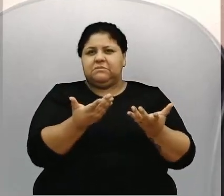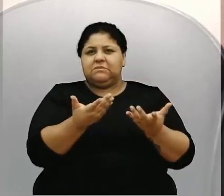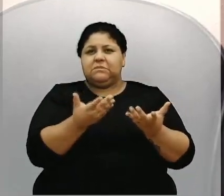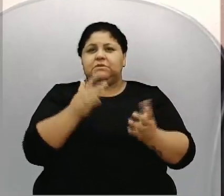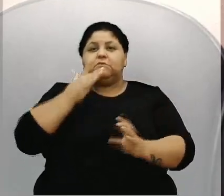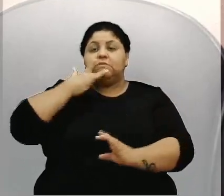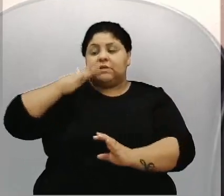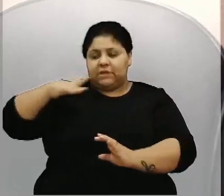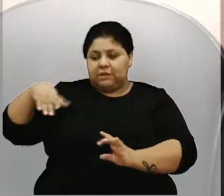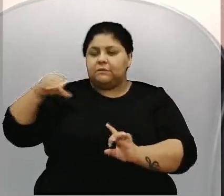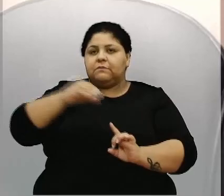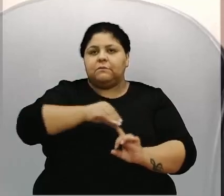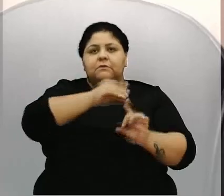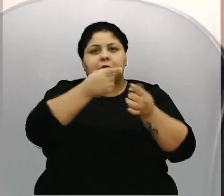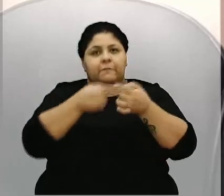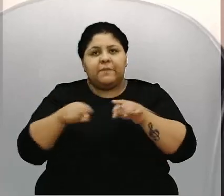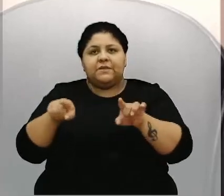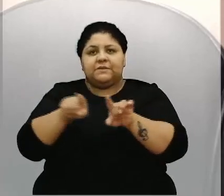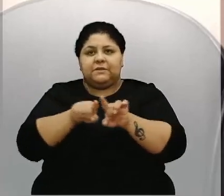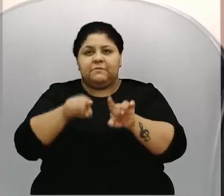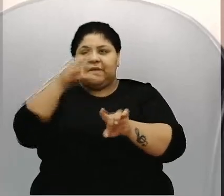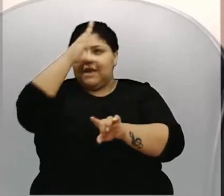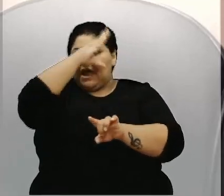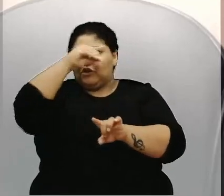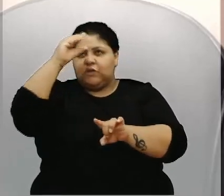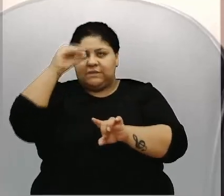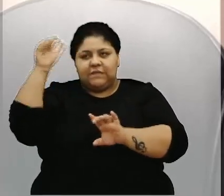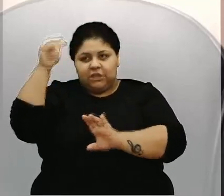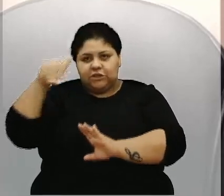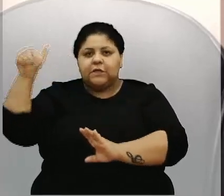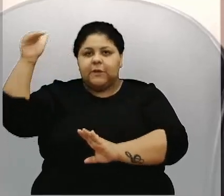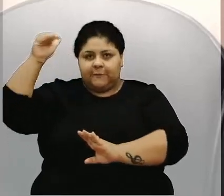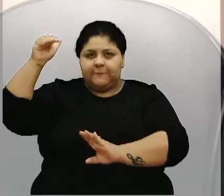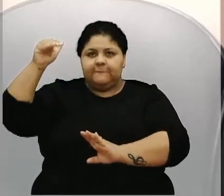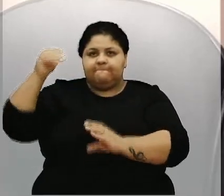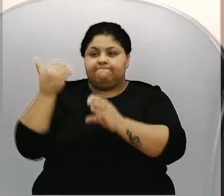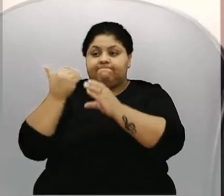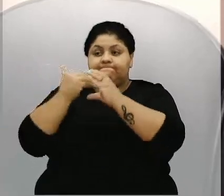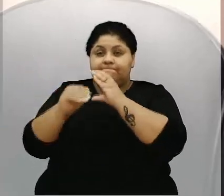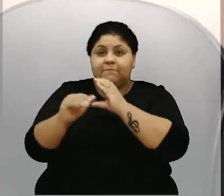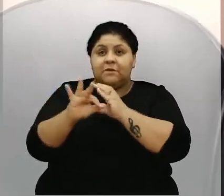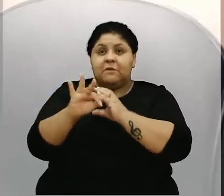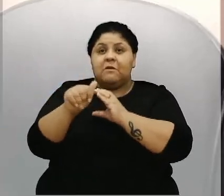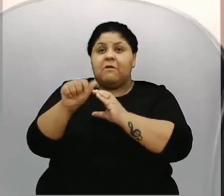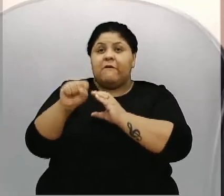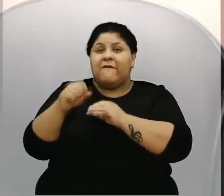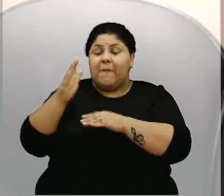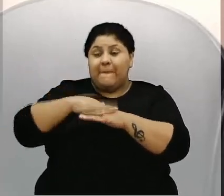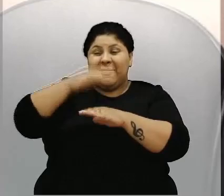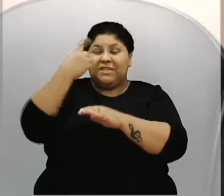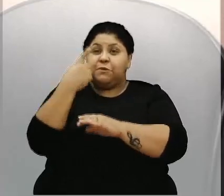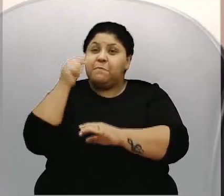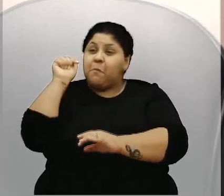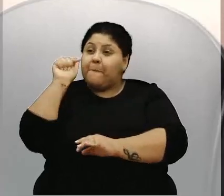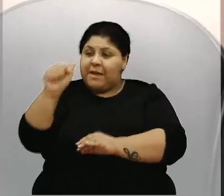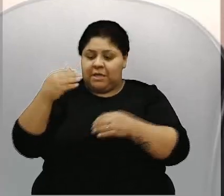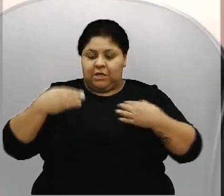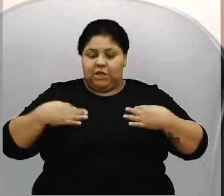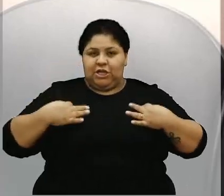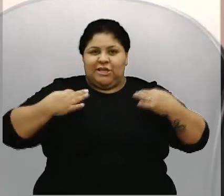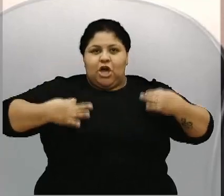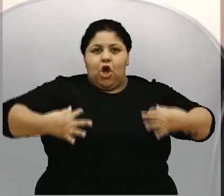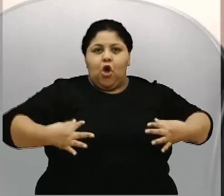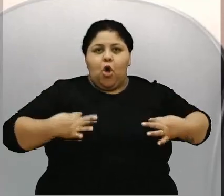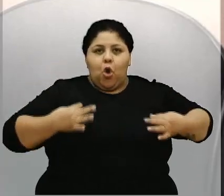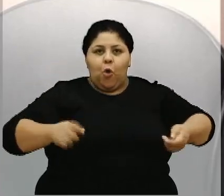crianças principalmente, mas também para adolescentes e adultos. Foram encaminhadas para a FAS. Mais de 1.000 peças de roupas feitas